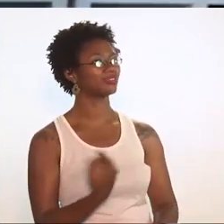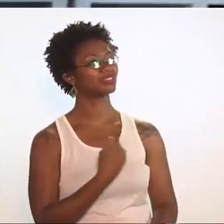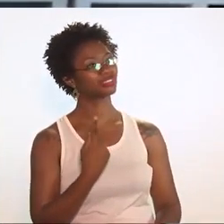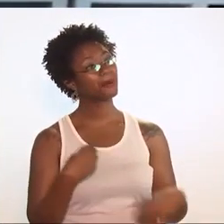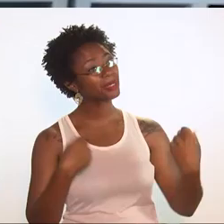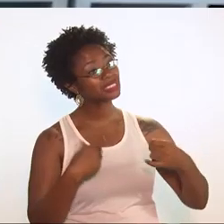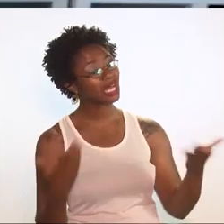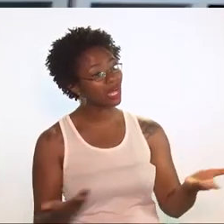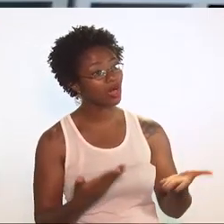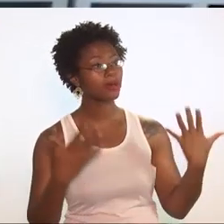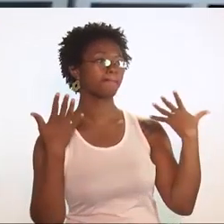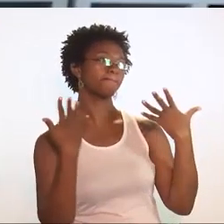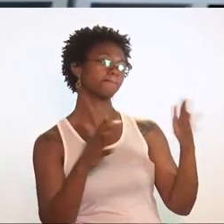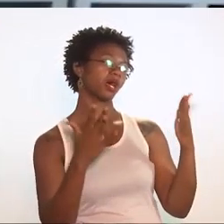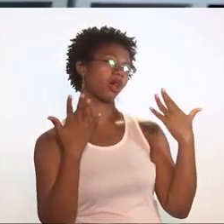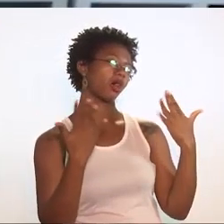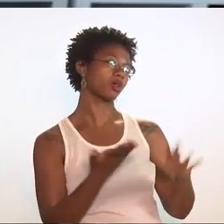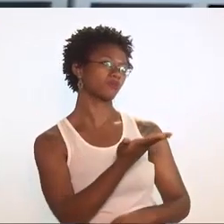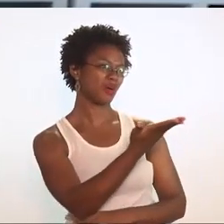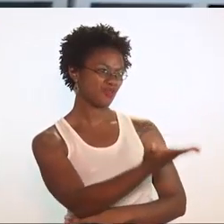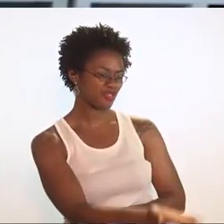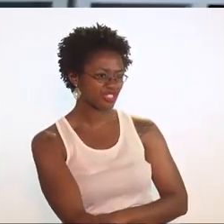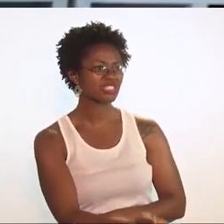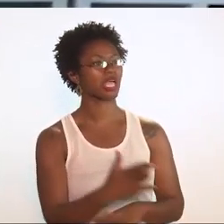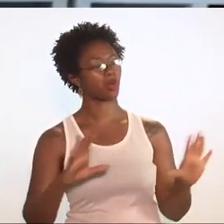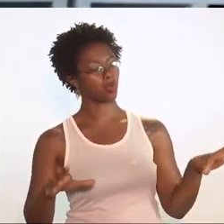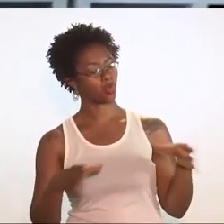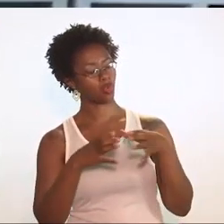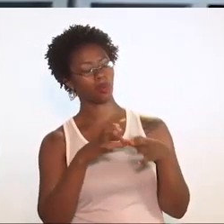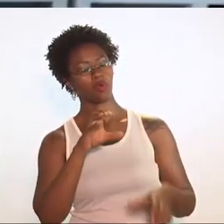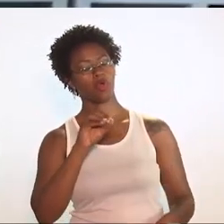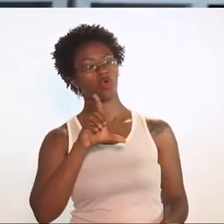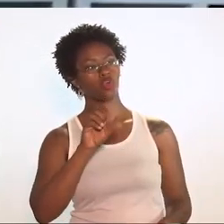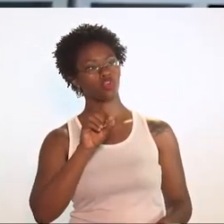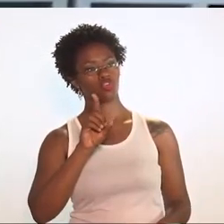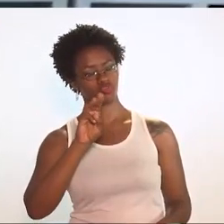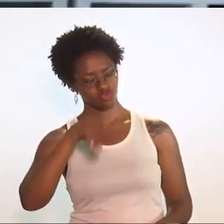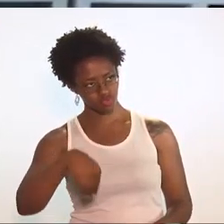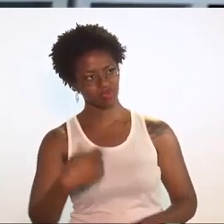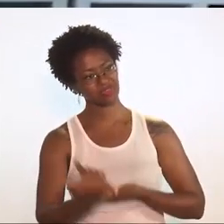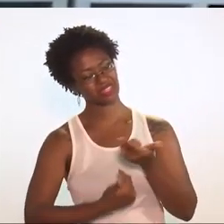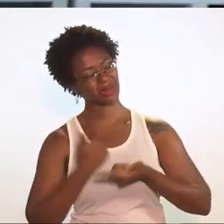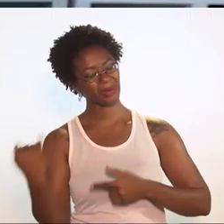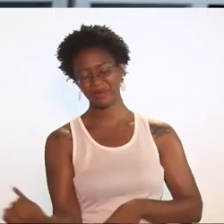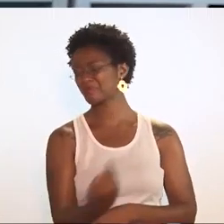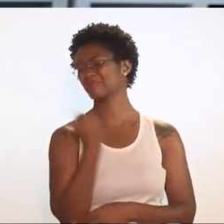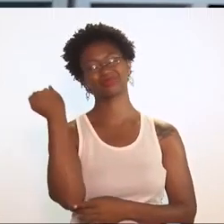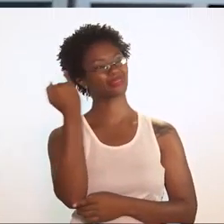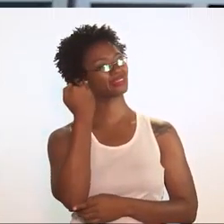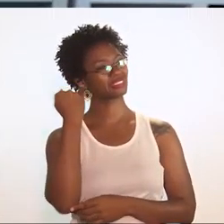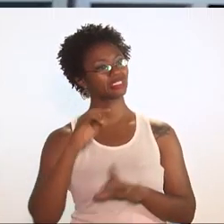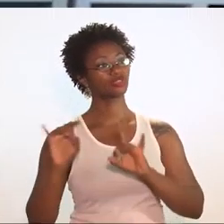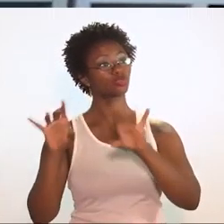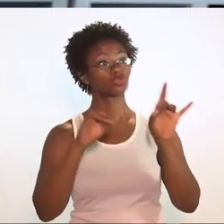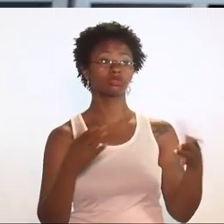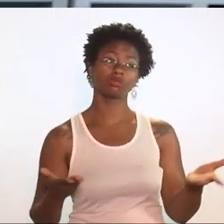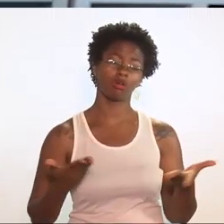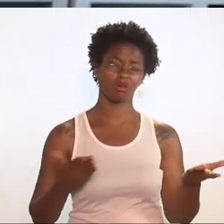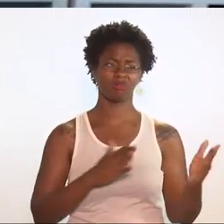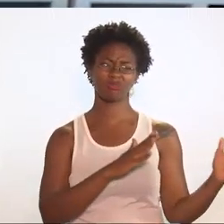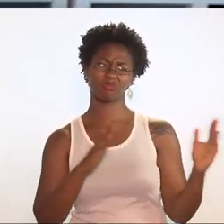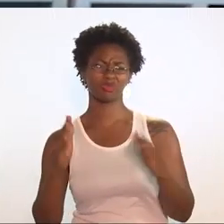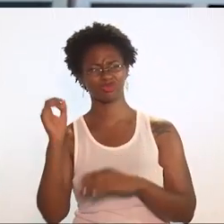espetáculo musical, cultural, com os nossos jovens da escola. Então, é uma websérie bem bacana, um projeto bem interessante. Vale